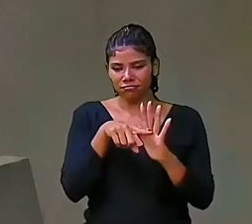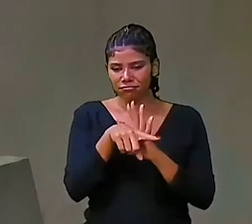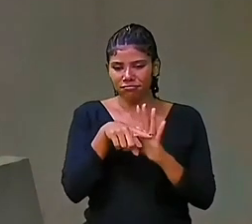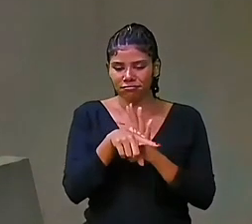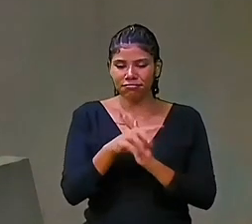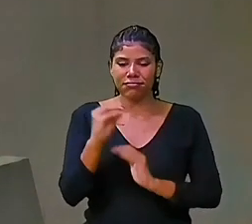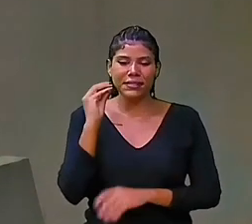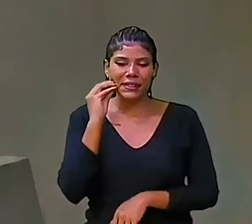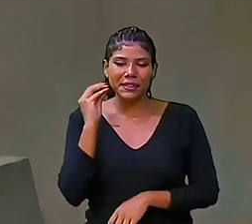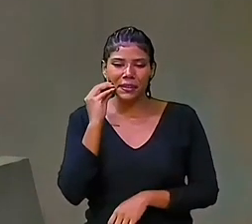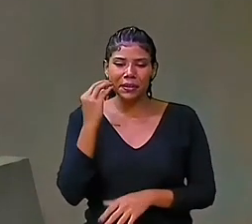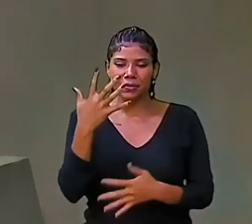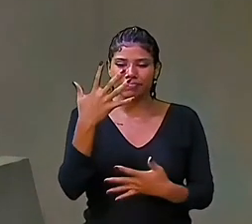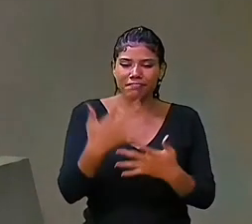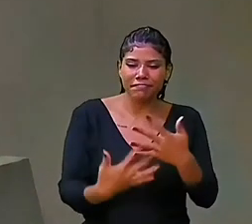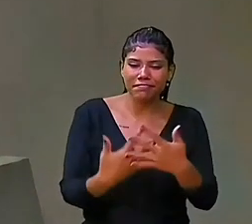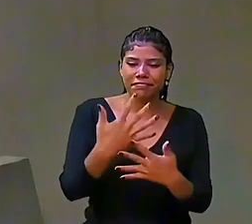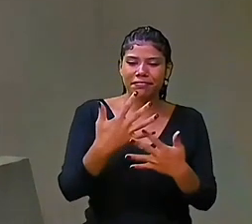gerar